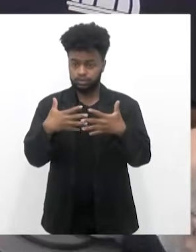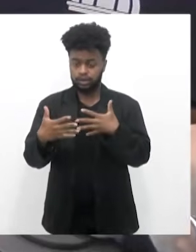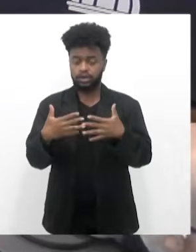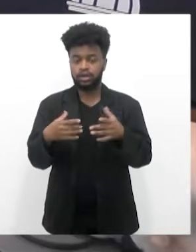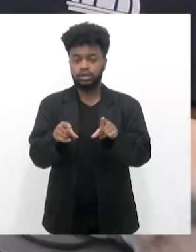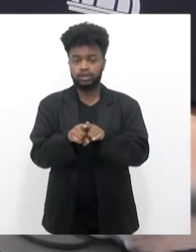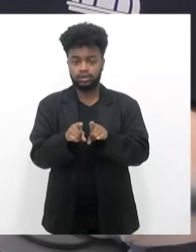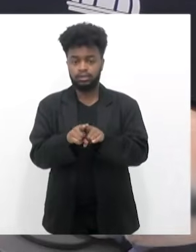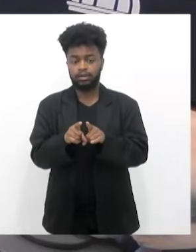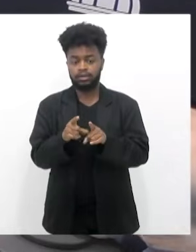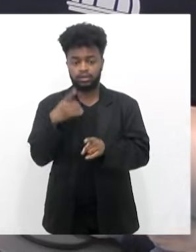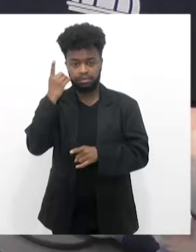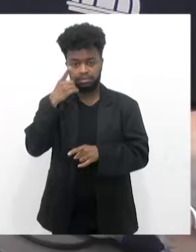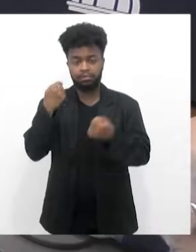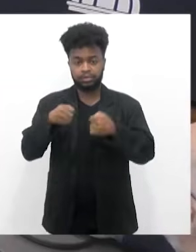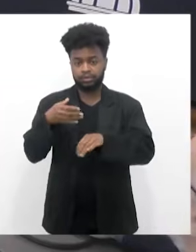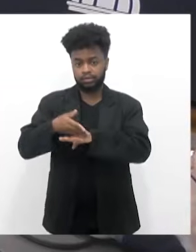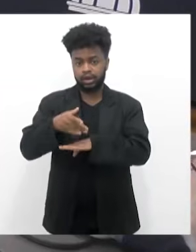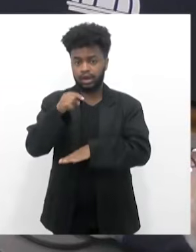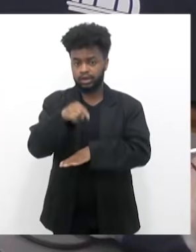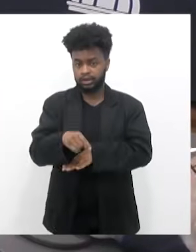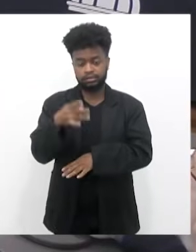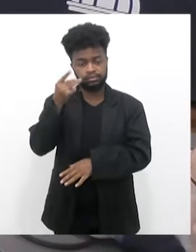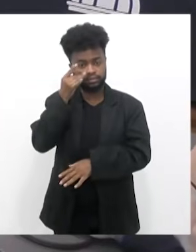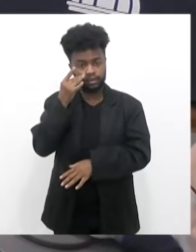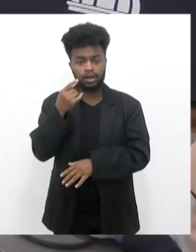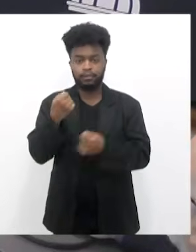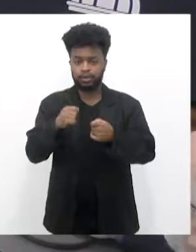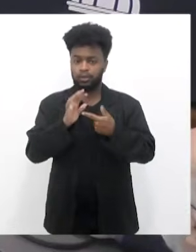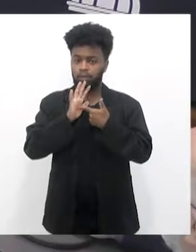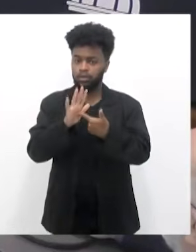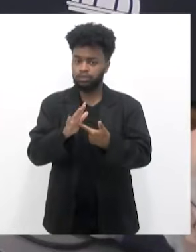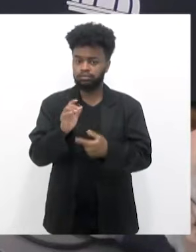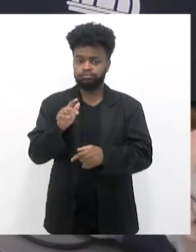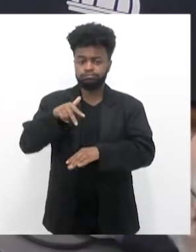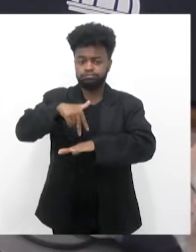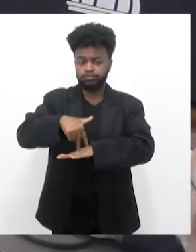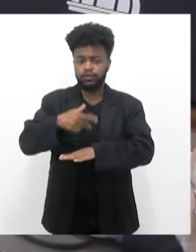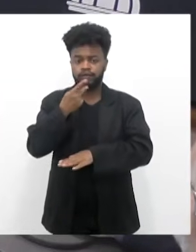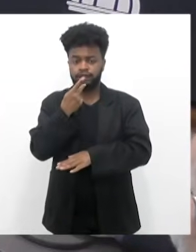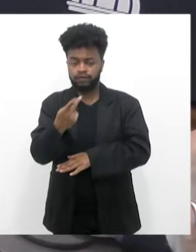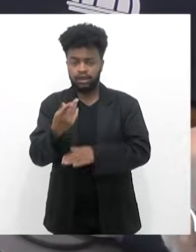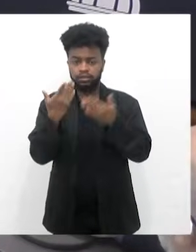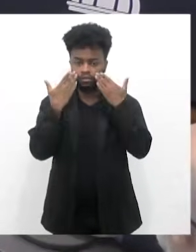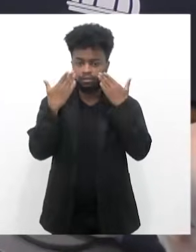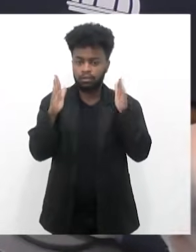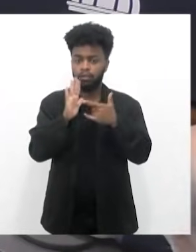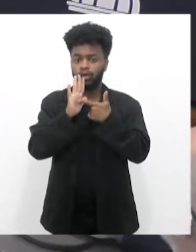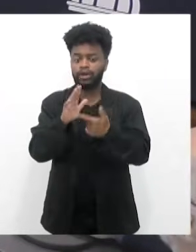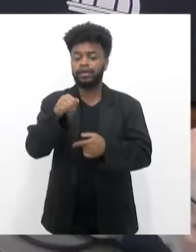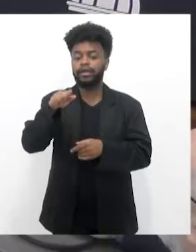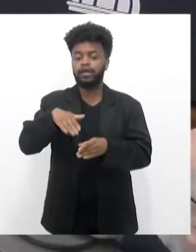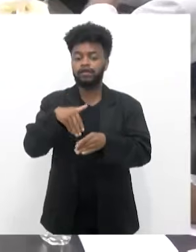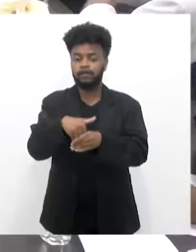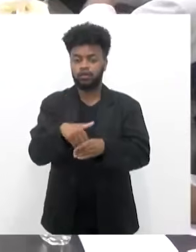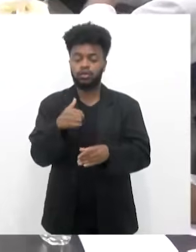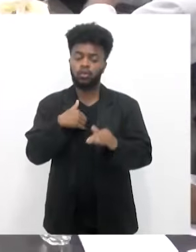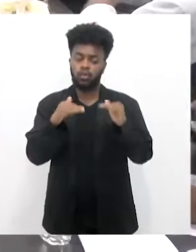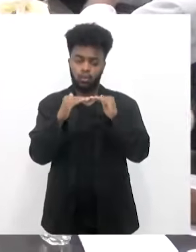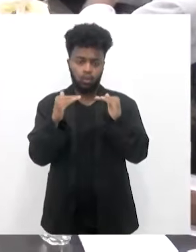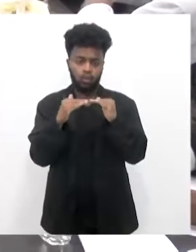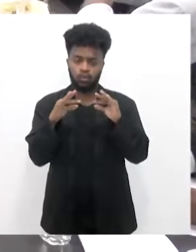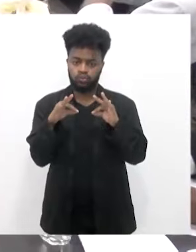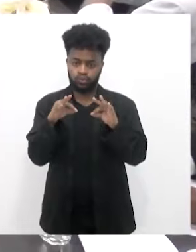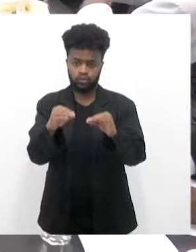e o deputado tem que vir aqui, como se fala no popular, botar a cara e ao microfone e falar abertamente em quem está votando. Presidente, eu concordo em gênero,